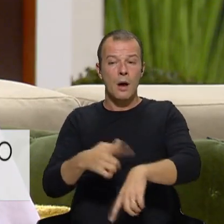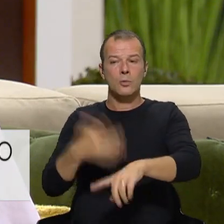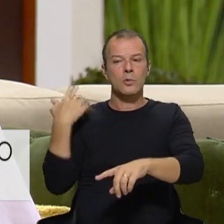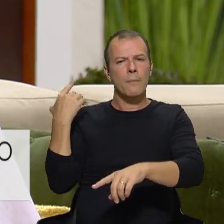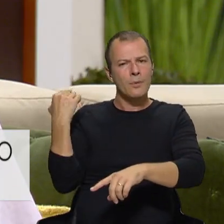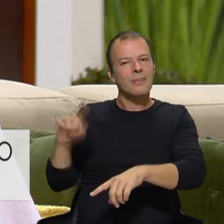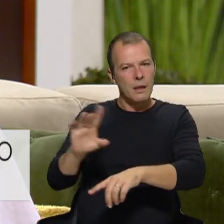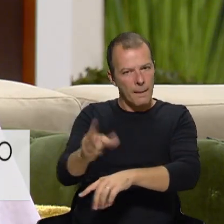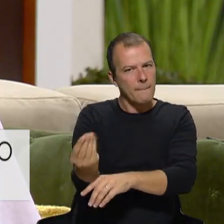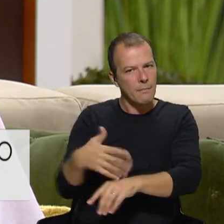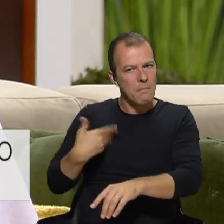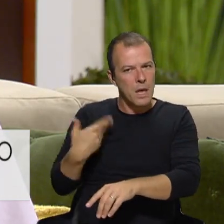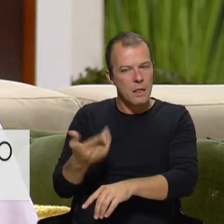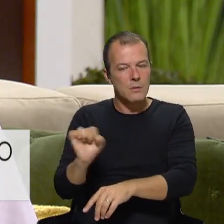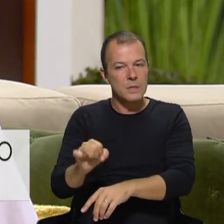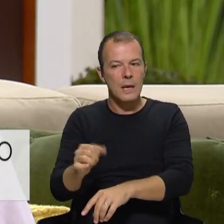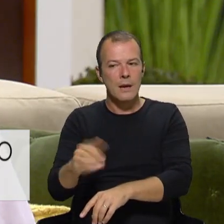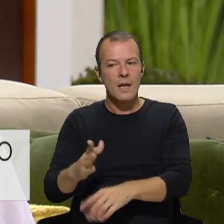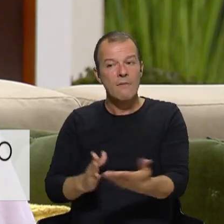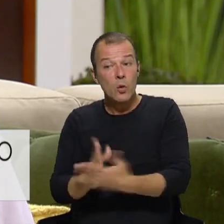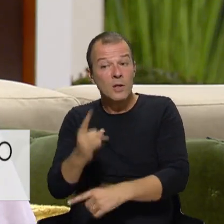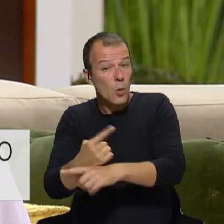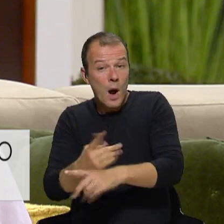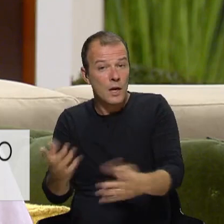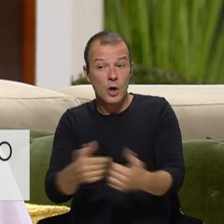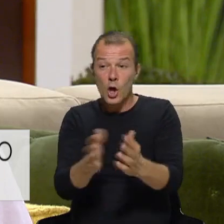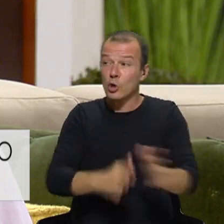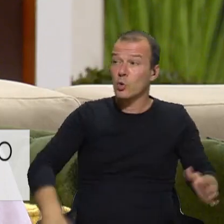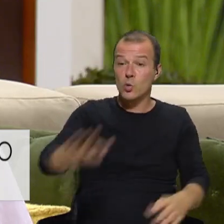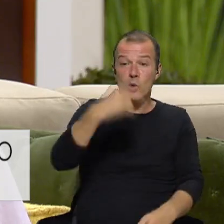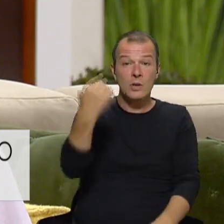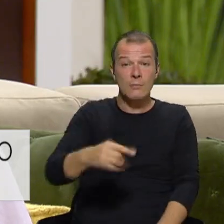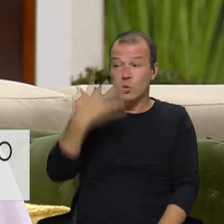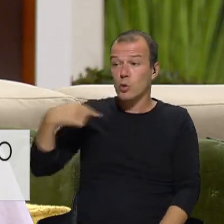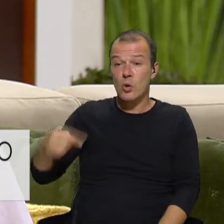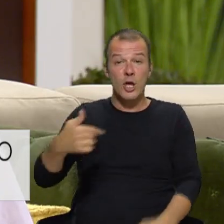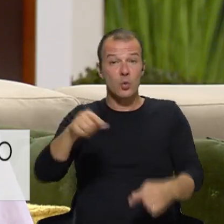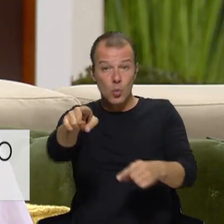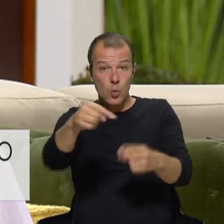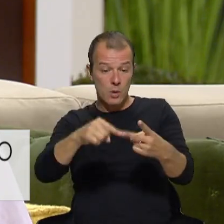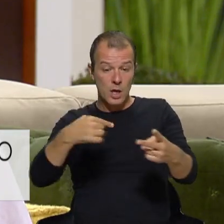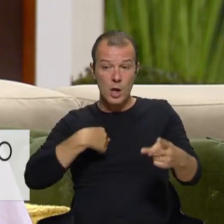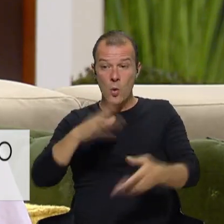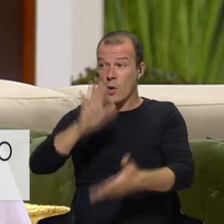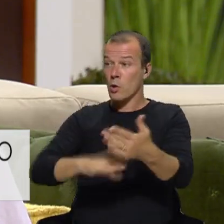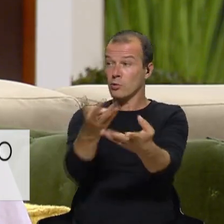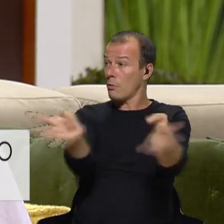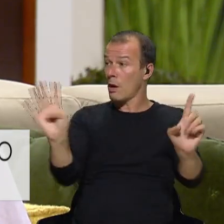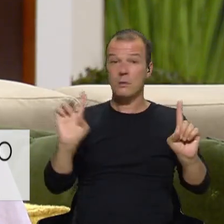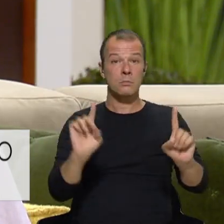mas e vai continuar a ter. Porque todos temos, todos os dias. Tu, sim, eu, os nossos colegas que estão